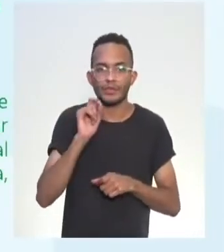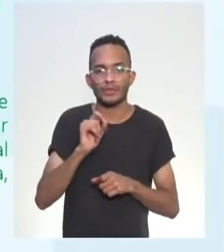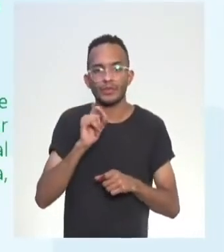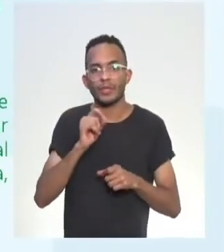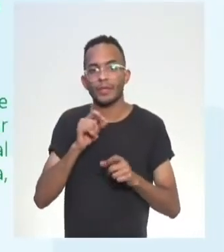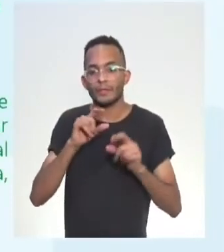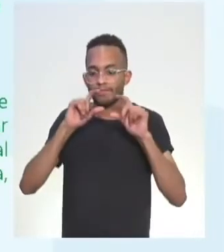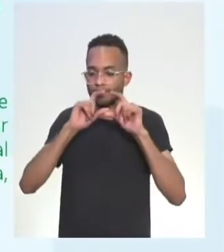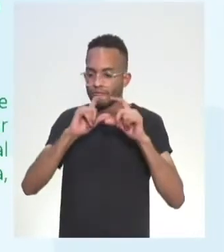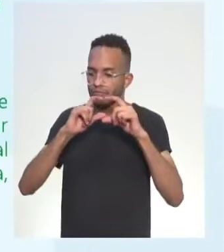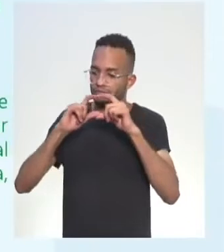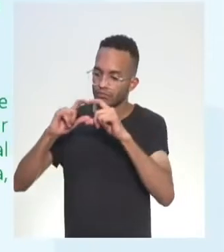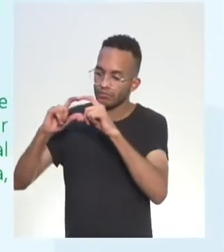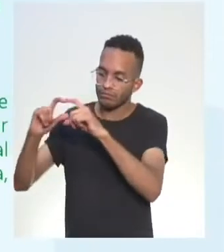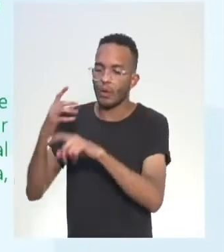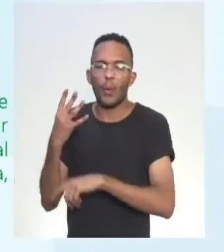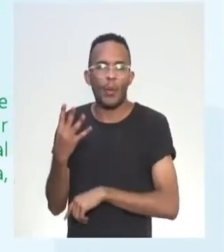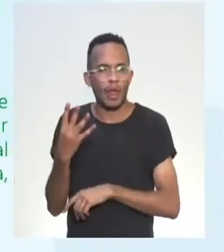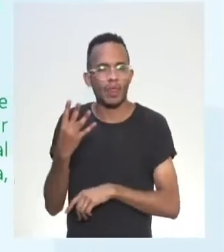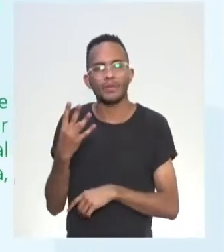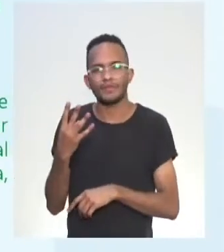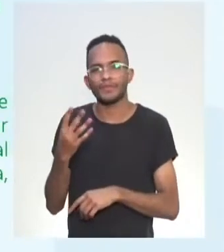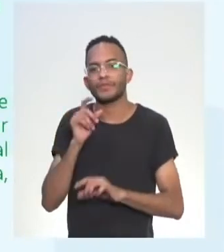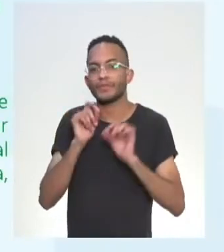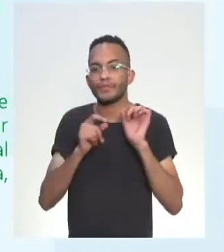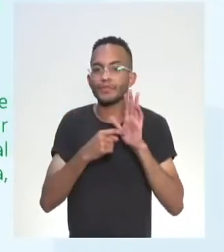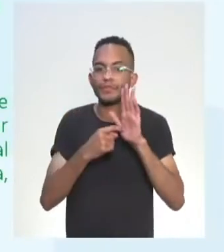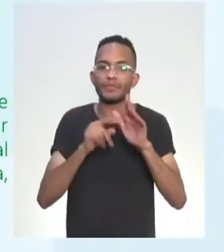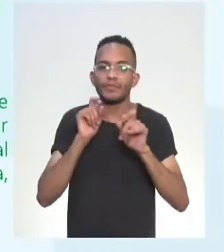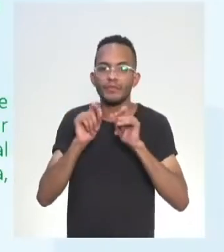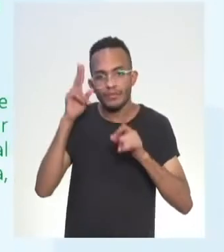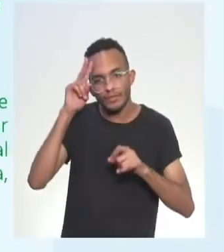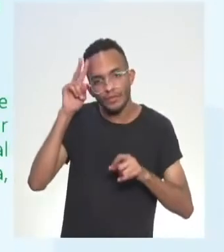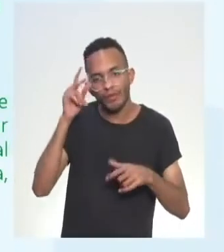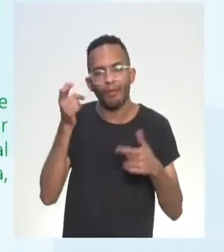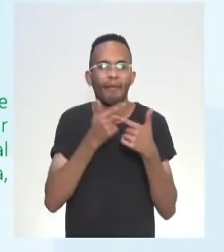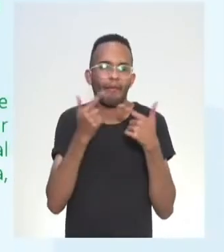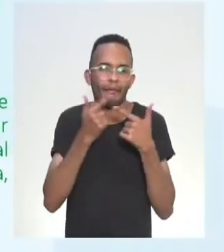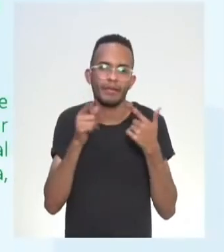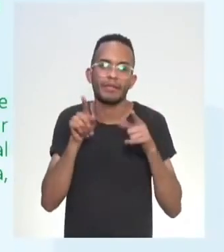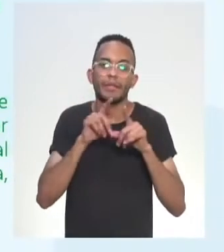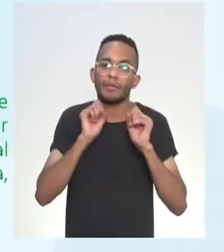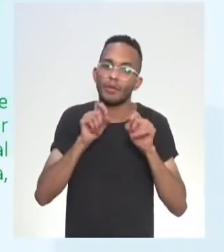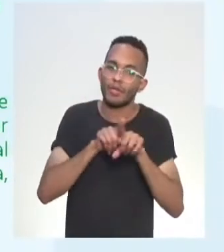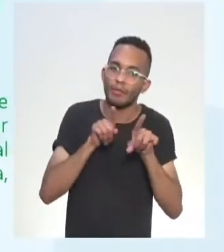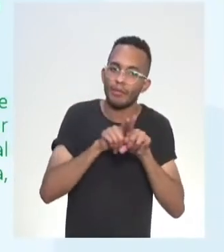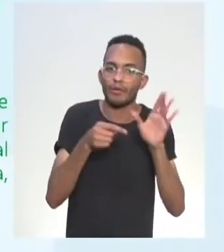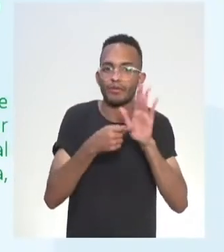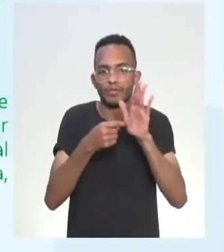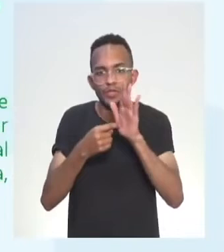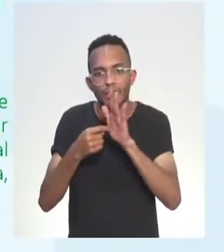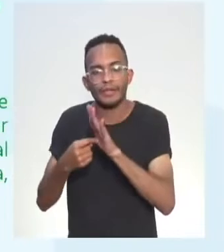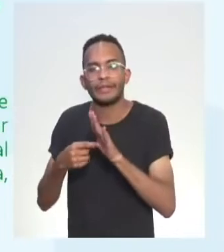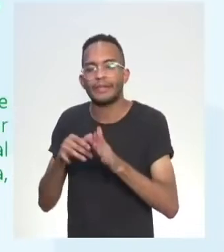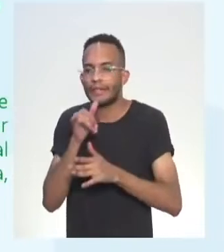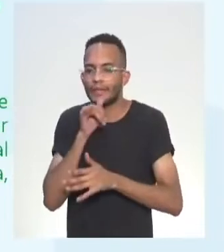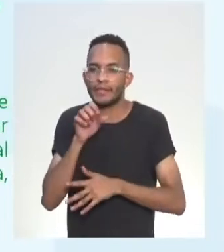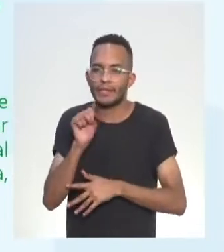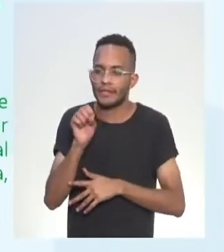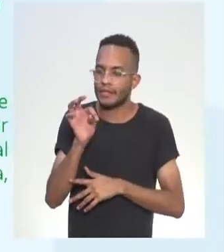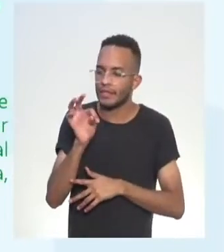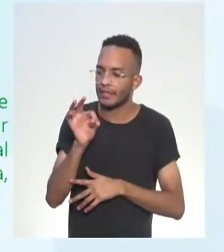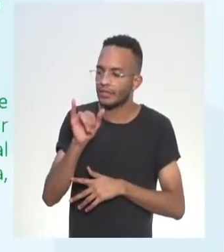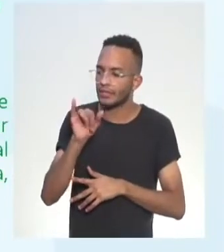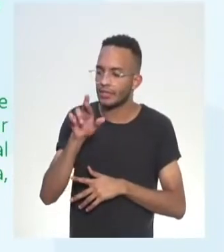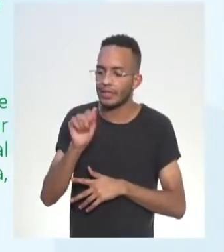geralmente 3 quadrinhos, às vezes 4, pela qual se apresenta uma narrativa humorística. Pode também apresentar uma narrativa satírica referente